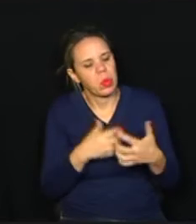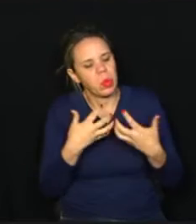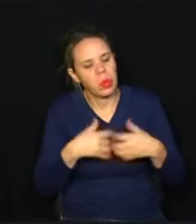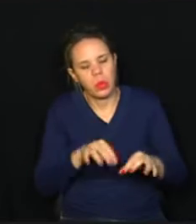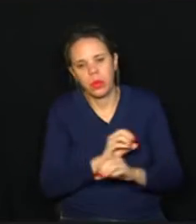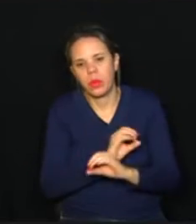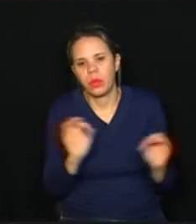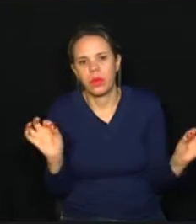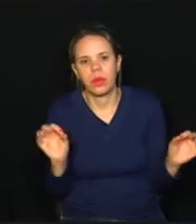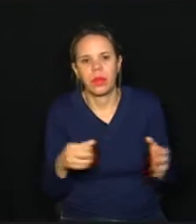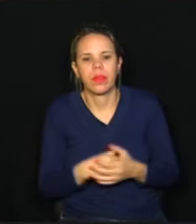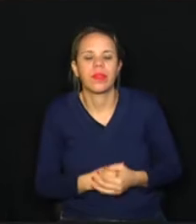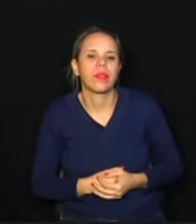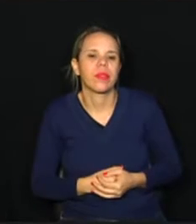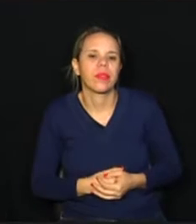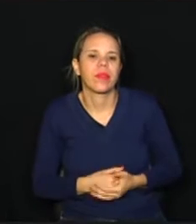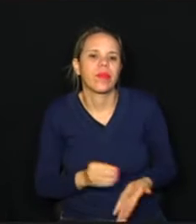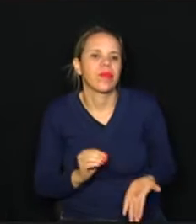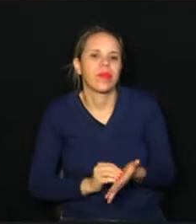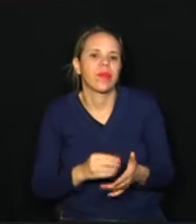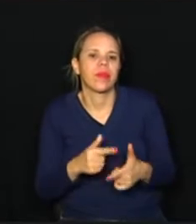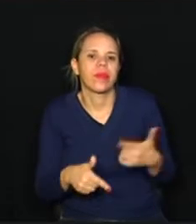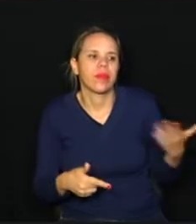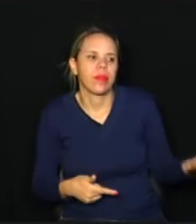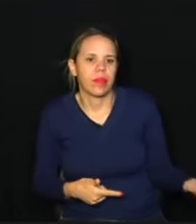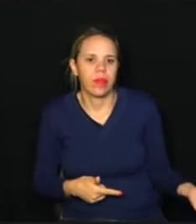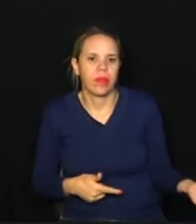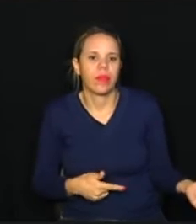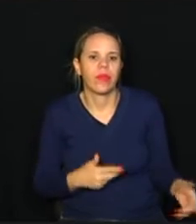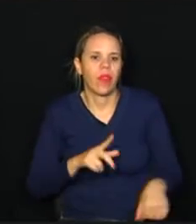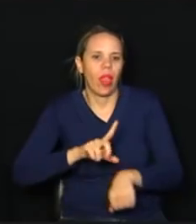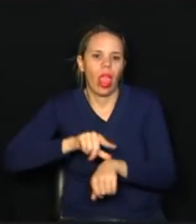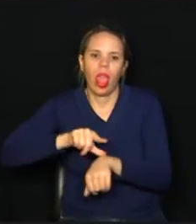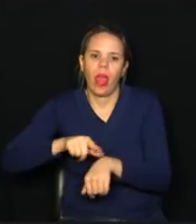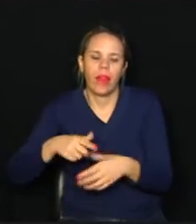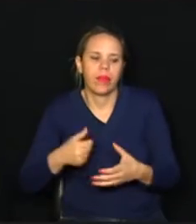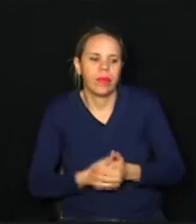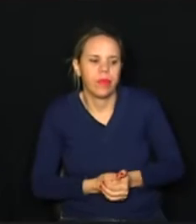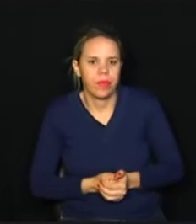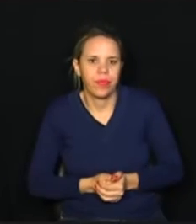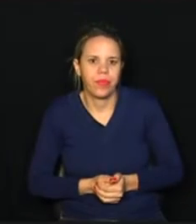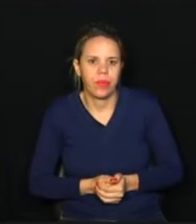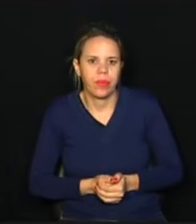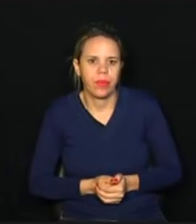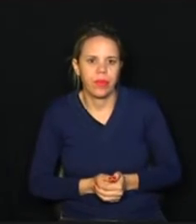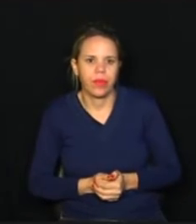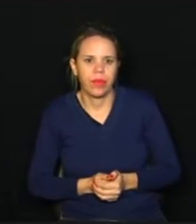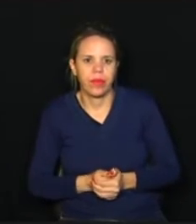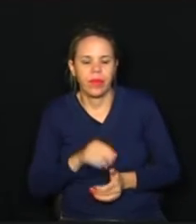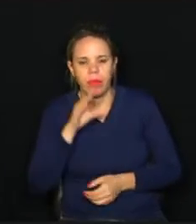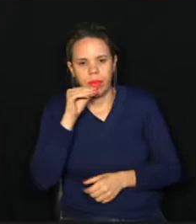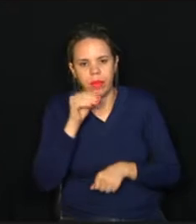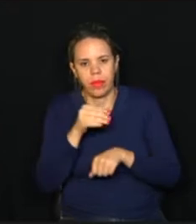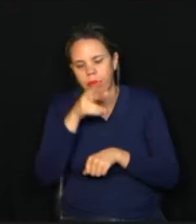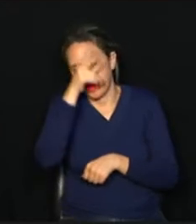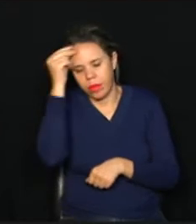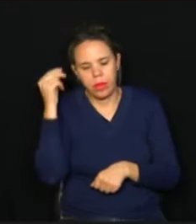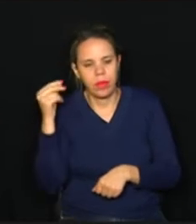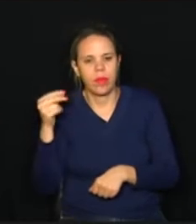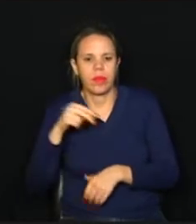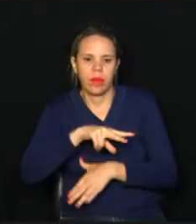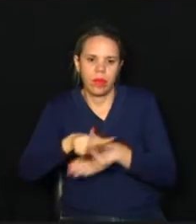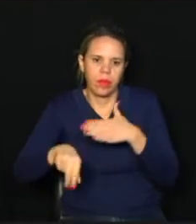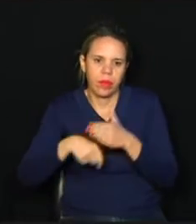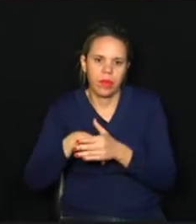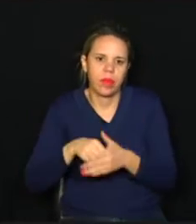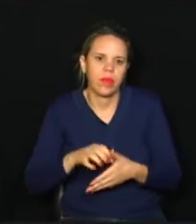operante, está defasado, está ultrapassado, que os funcionários públicos são